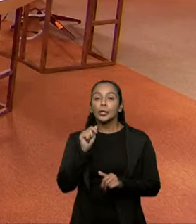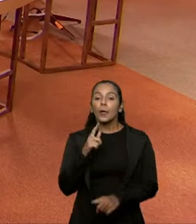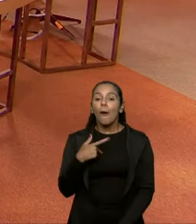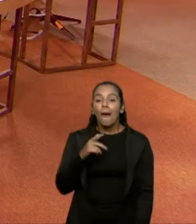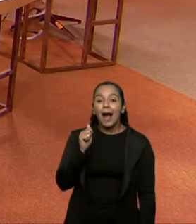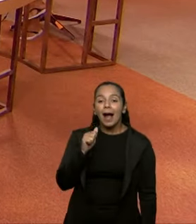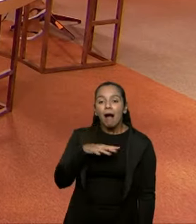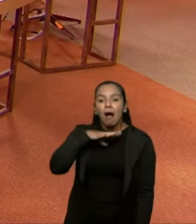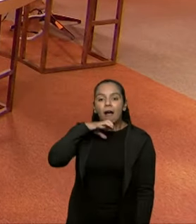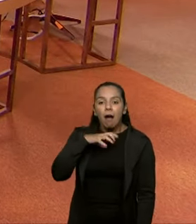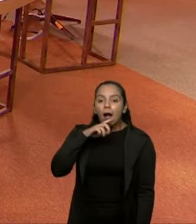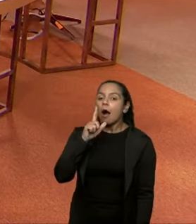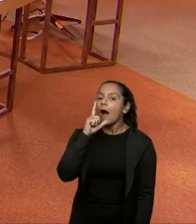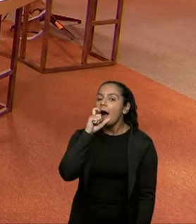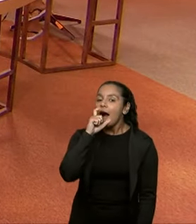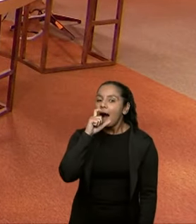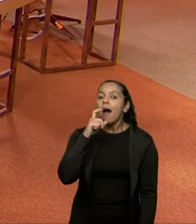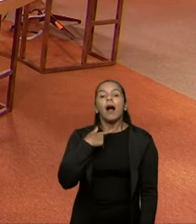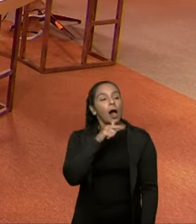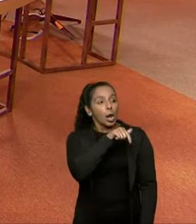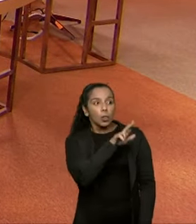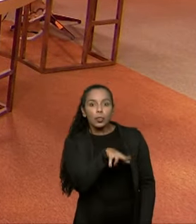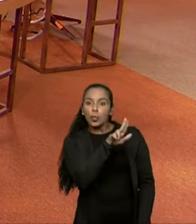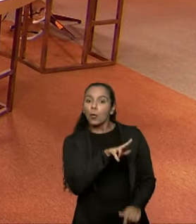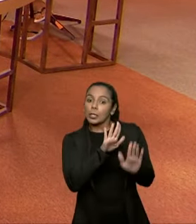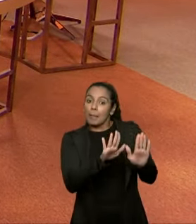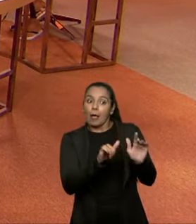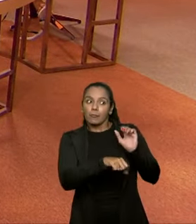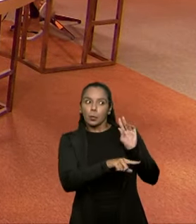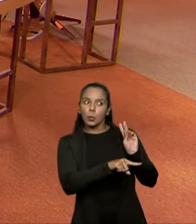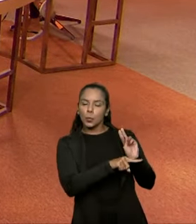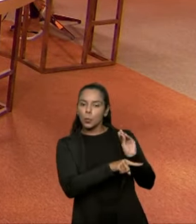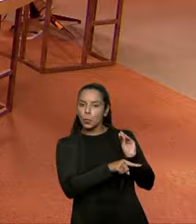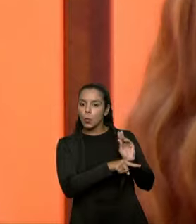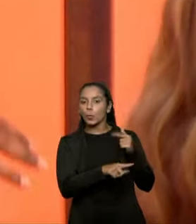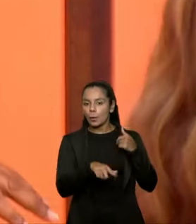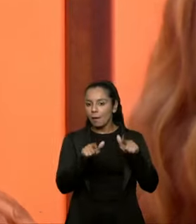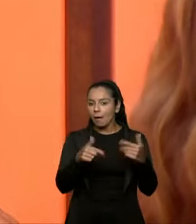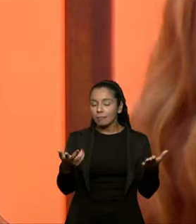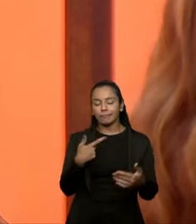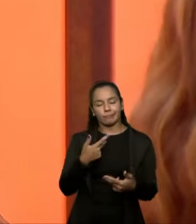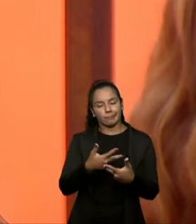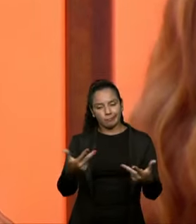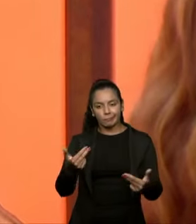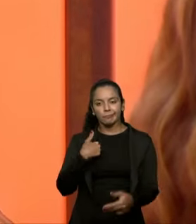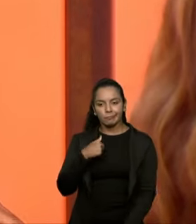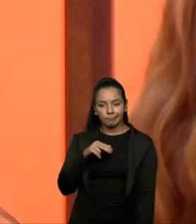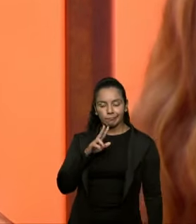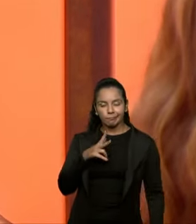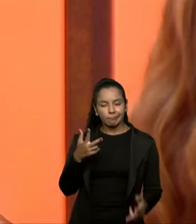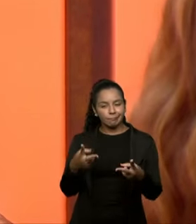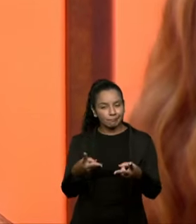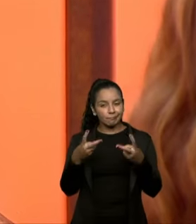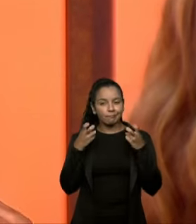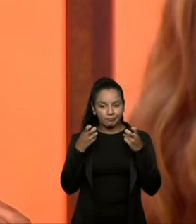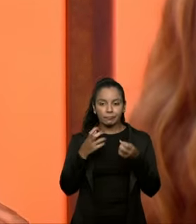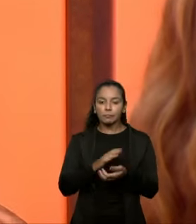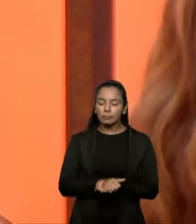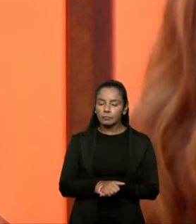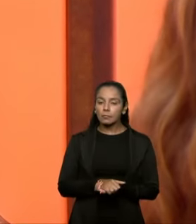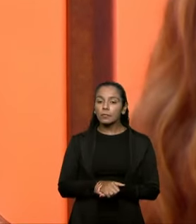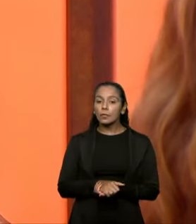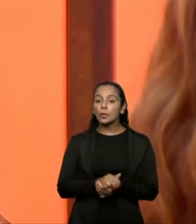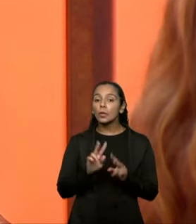asmático não usa, mas a bomba tá ali, ele fica tranquilo. Mas uma coisa tipo, assim, que eu observo muito, né, é a questão também